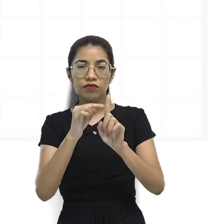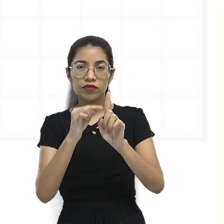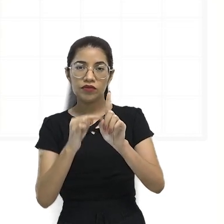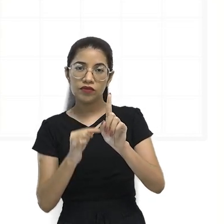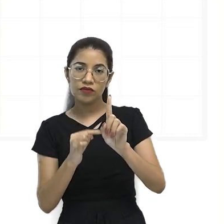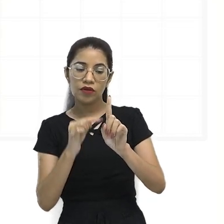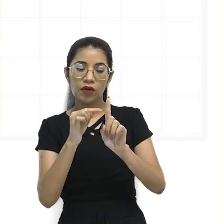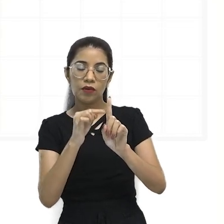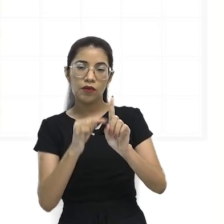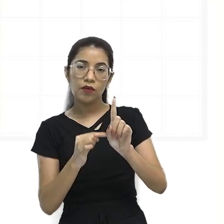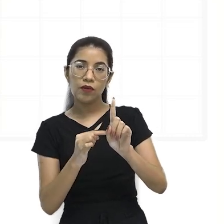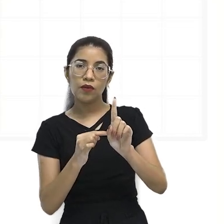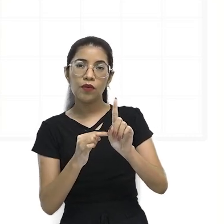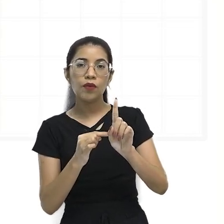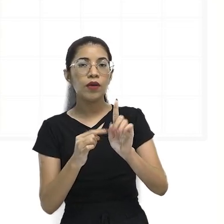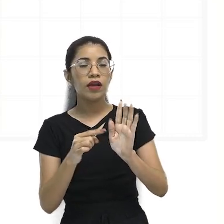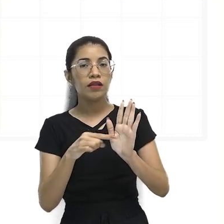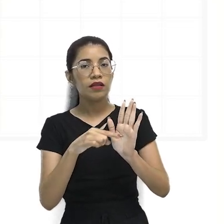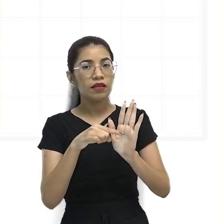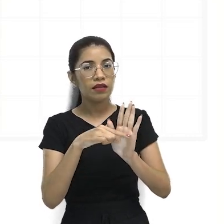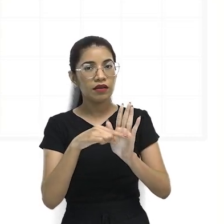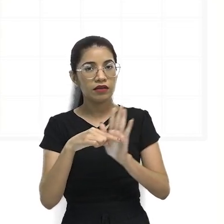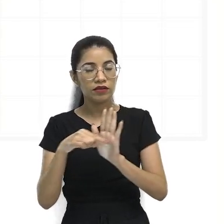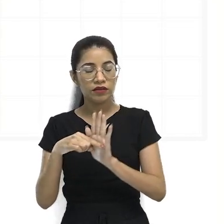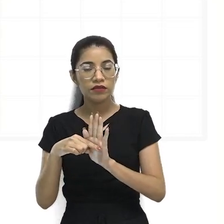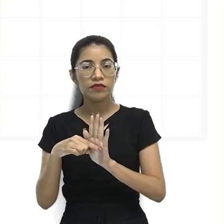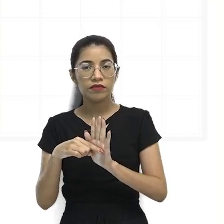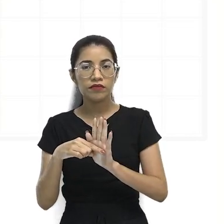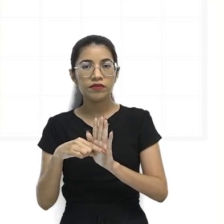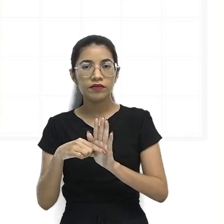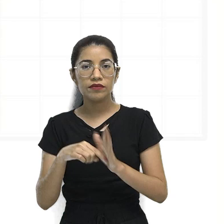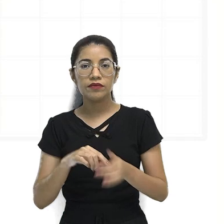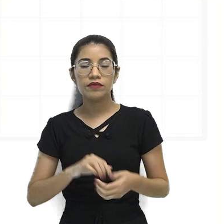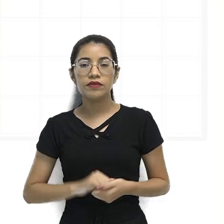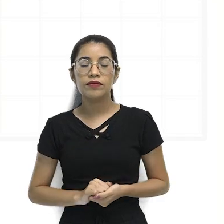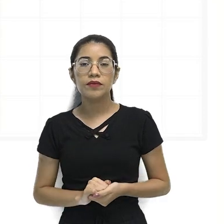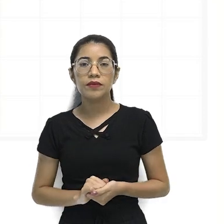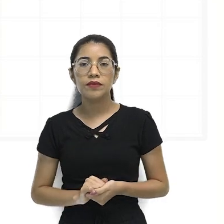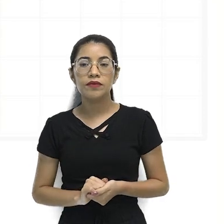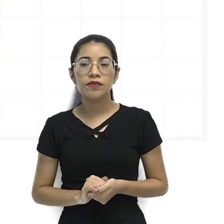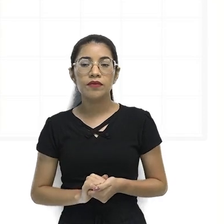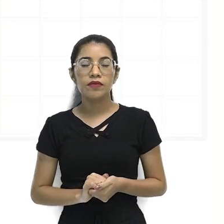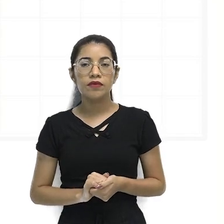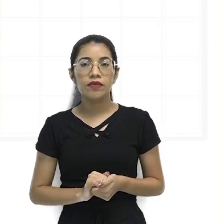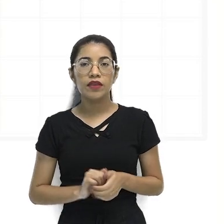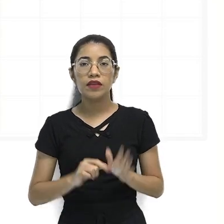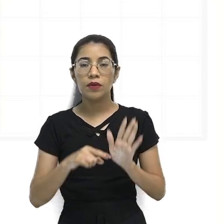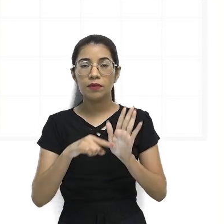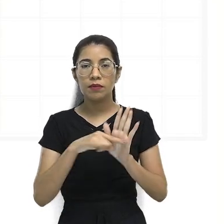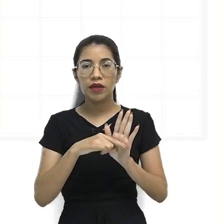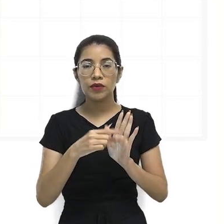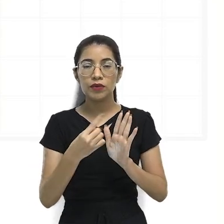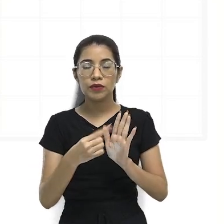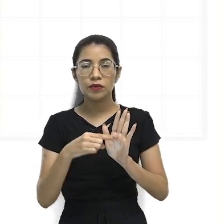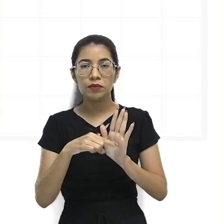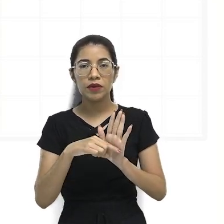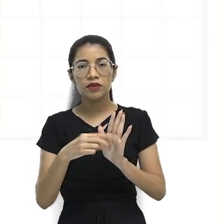baixo, os valores eles são todos negativos, ok? Então aqui já será, ó, menos